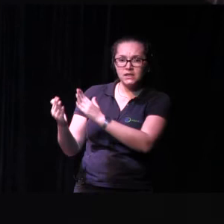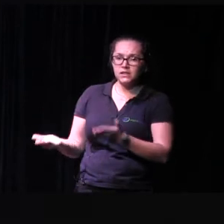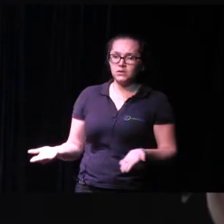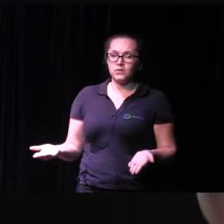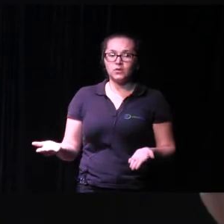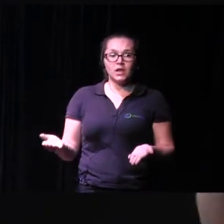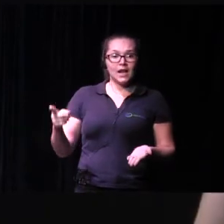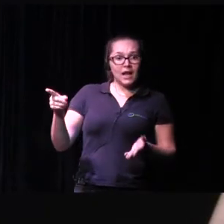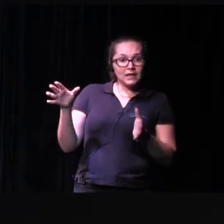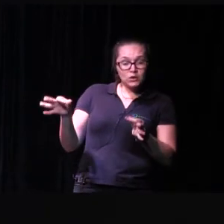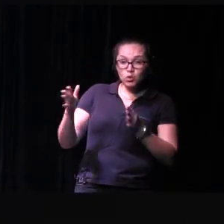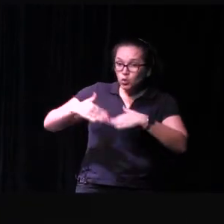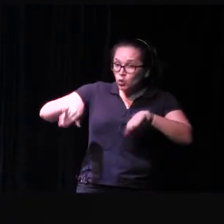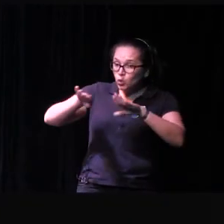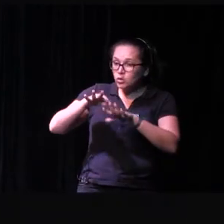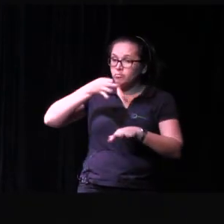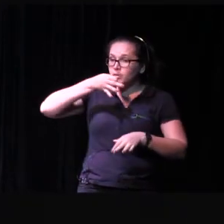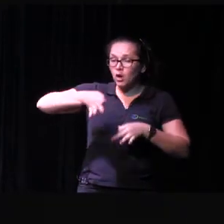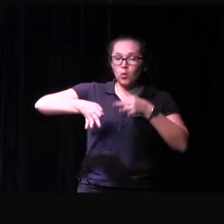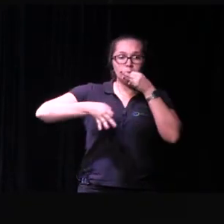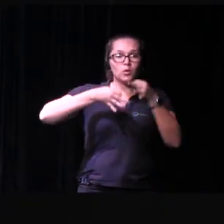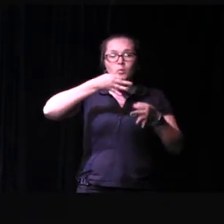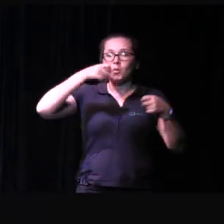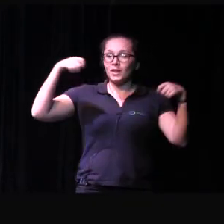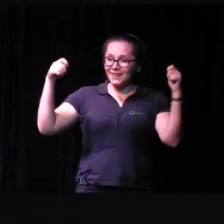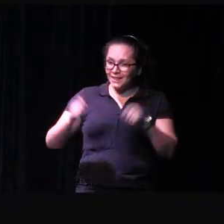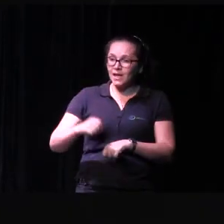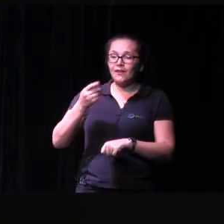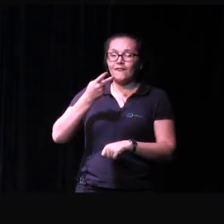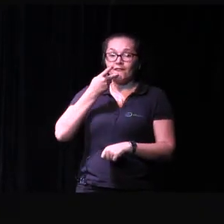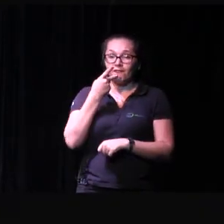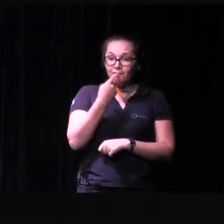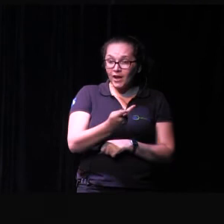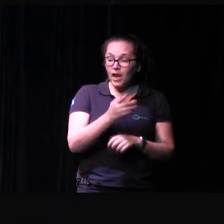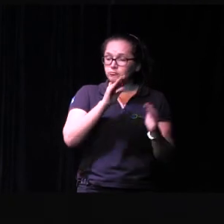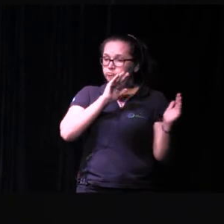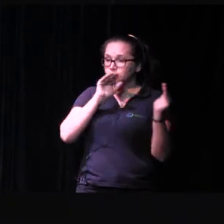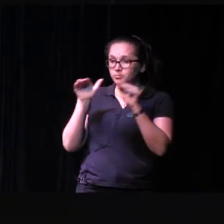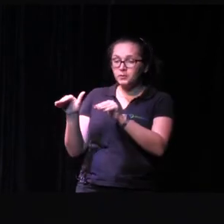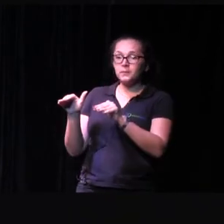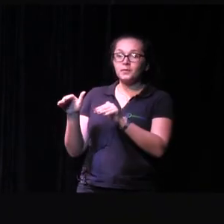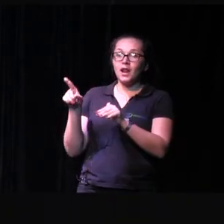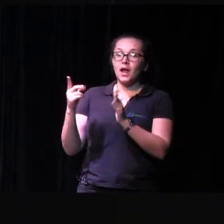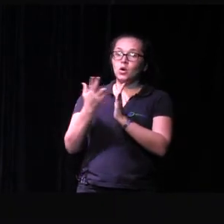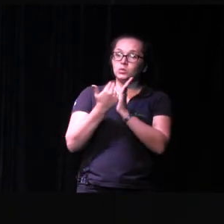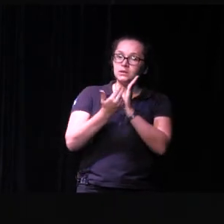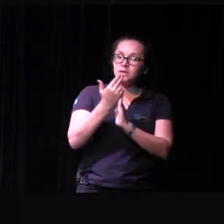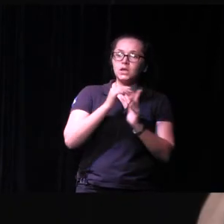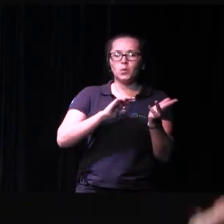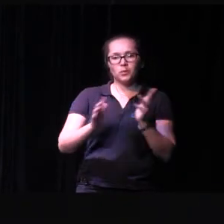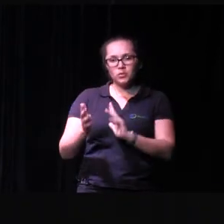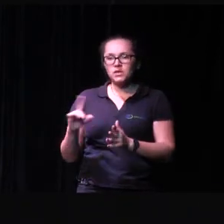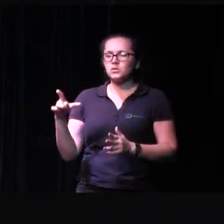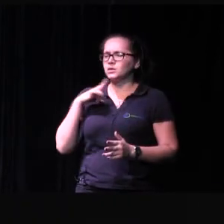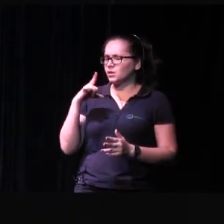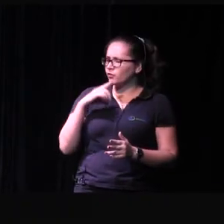seja do vizinho, no momento em que todas essas opiniões foram possíveis de serem ouvidas, o desenho e